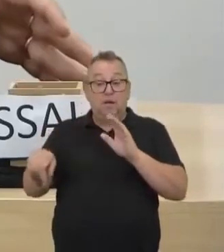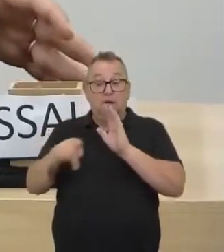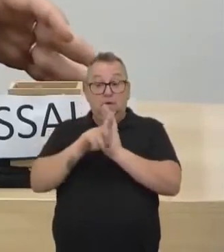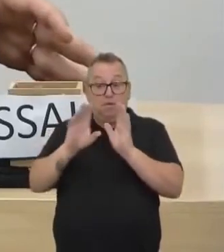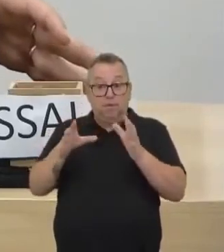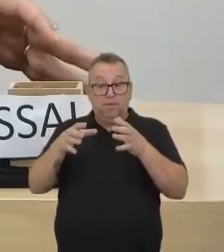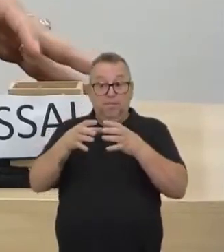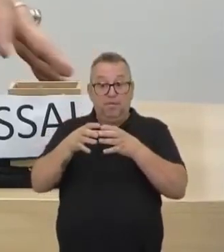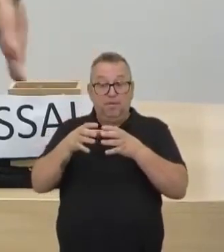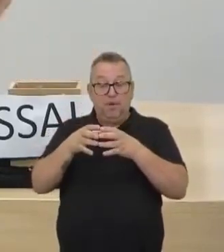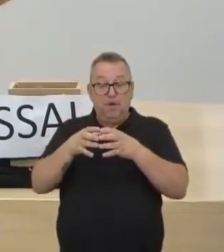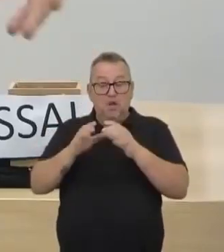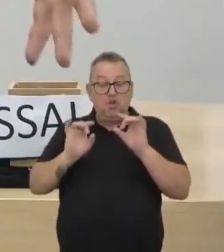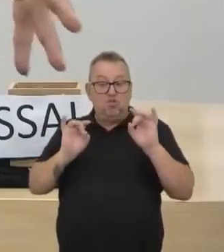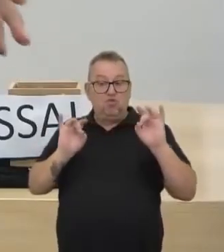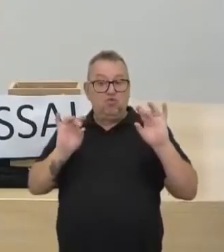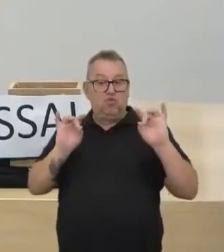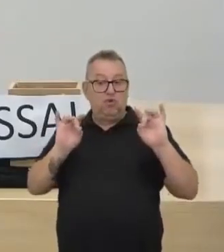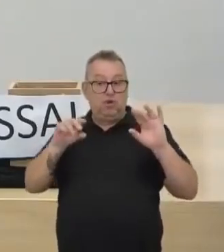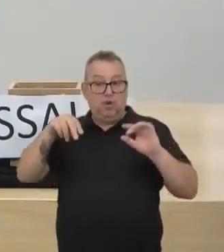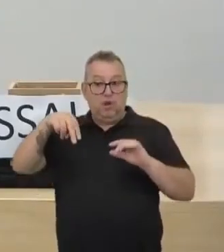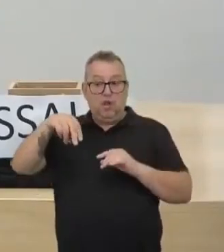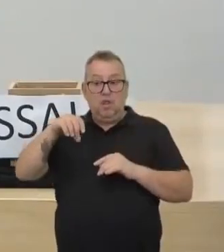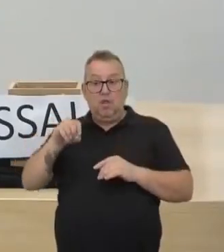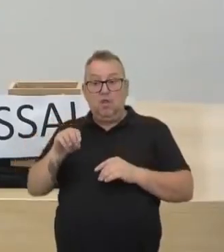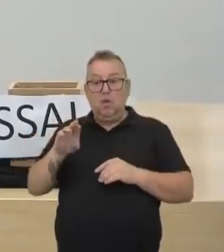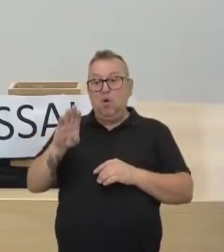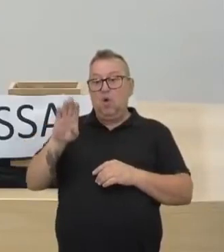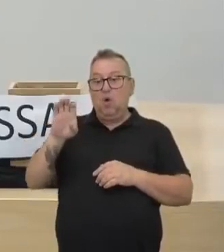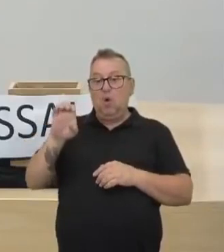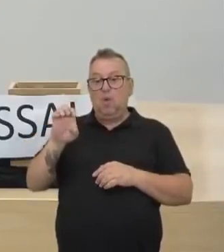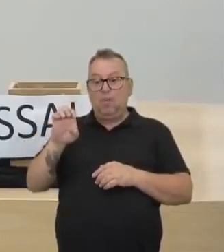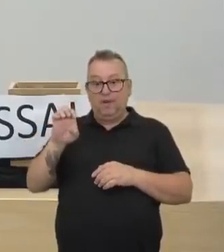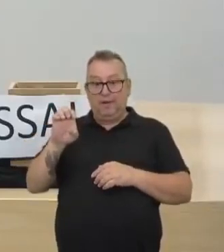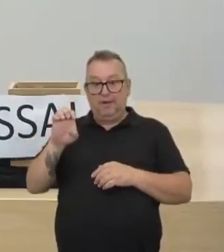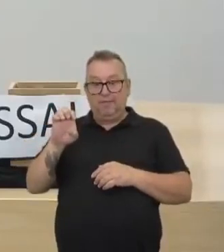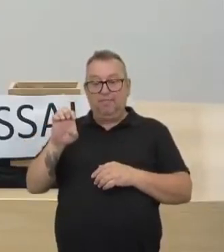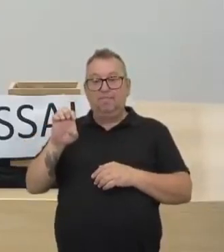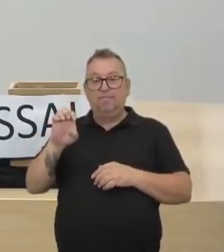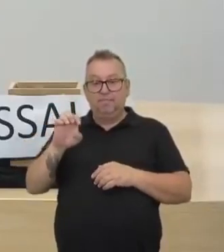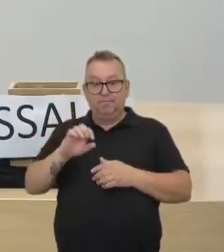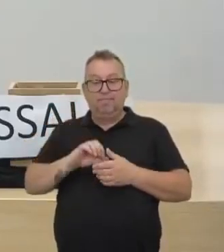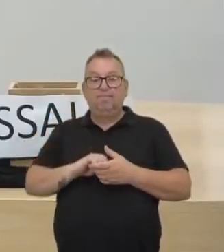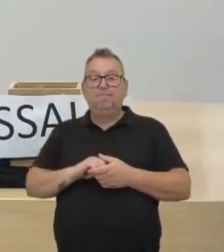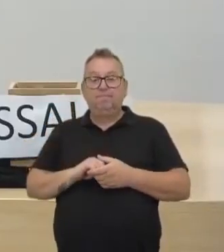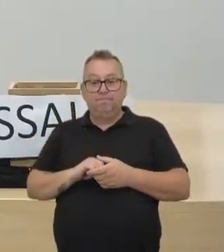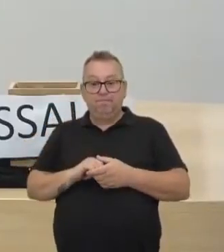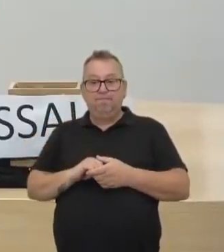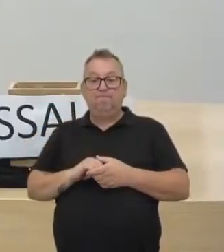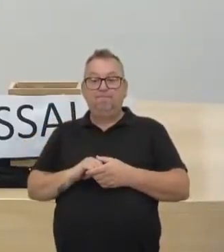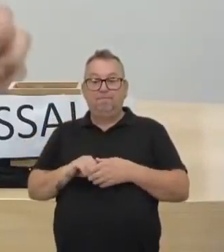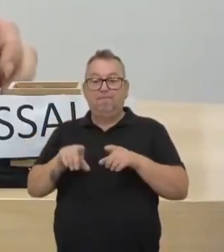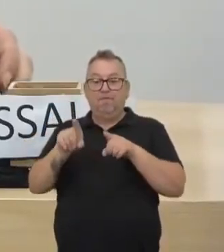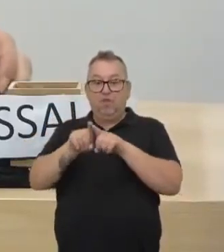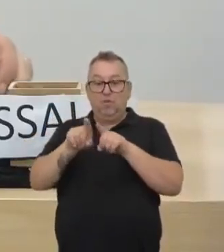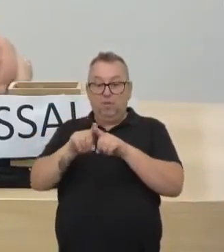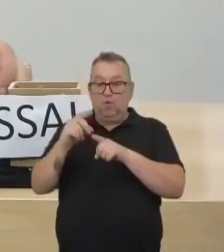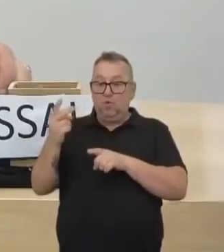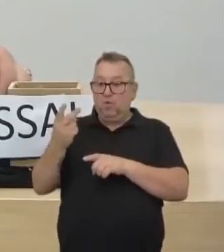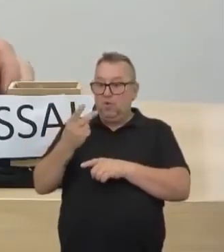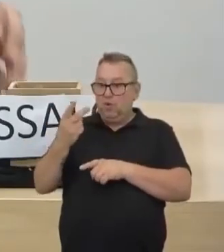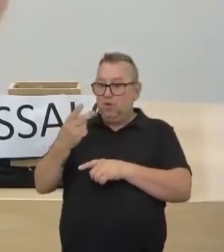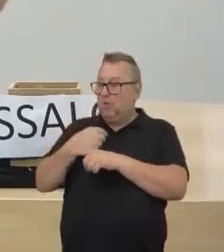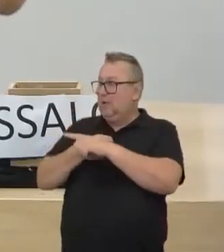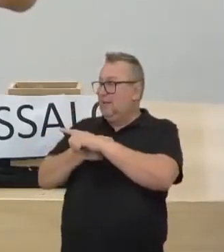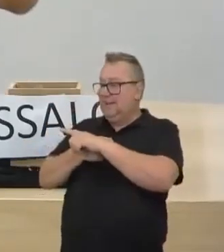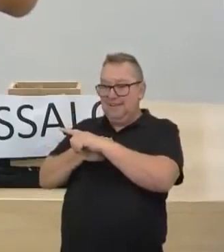à nobreza, né? Eles pertencem aí a essa relação de senhorio que o professor está dizendo aqui. Tanto o suzerano quanto o vassalo